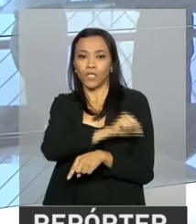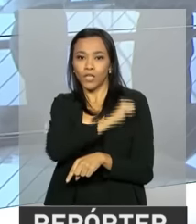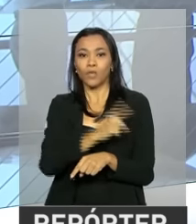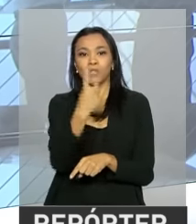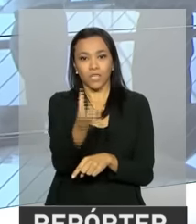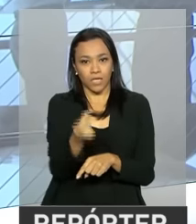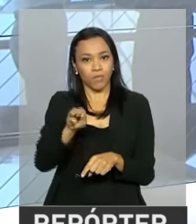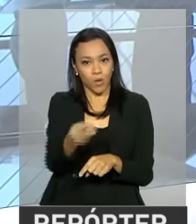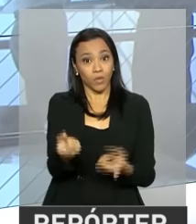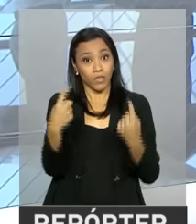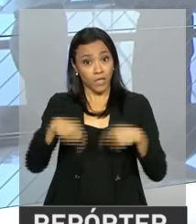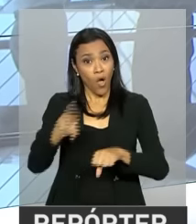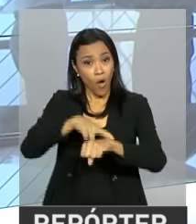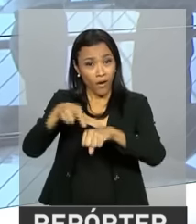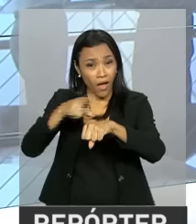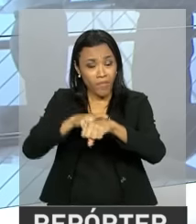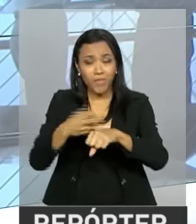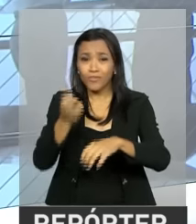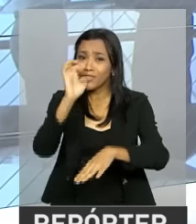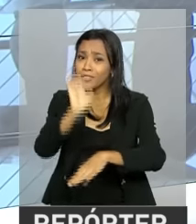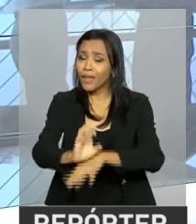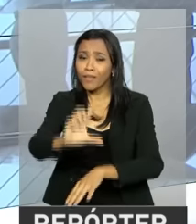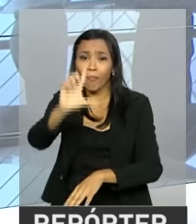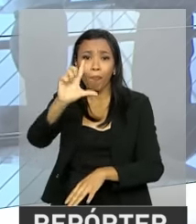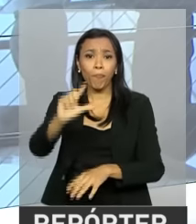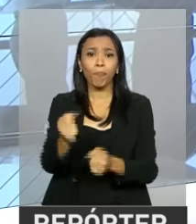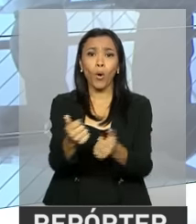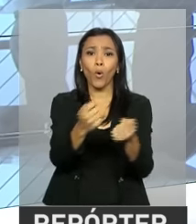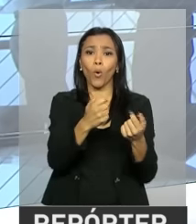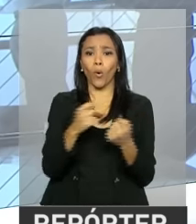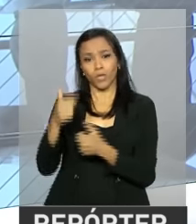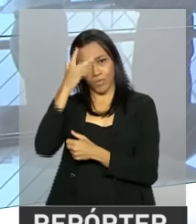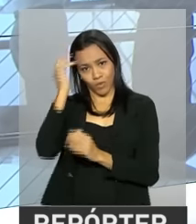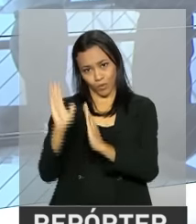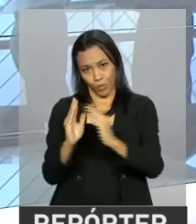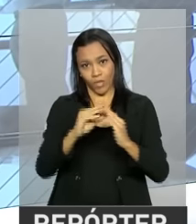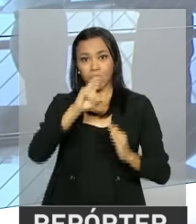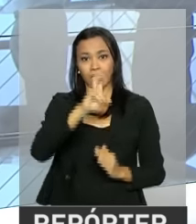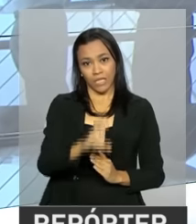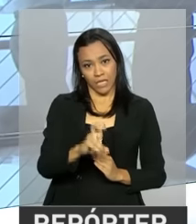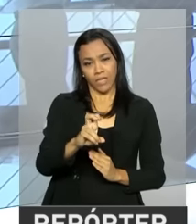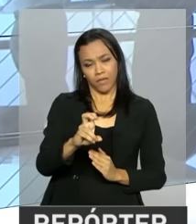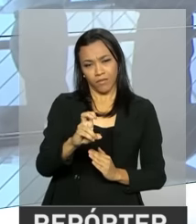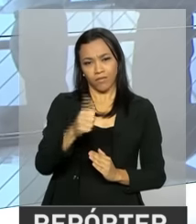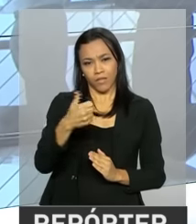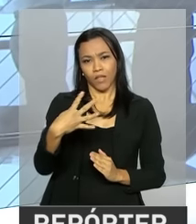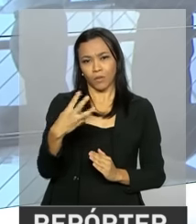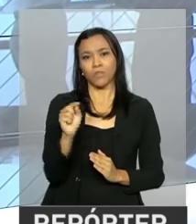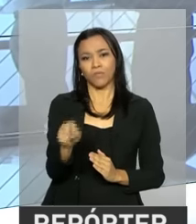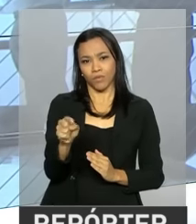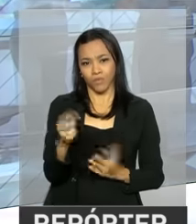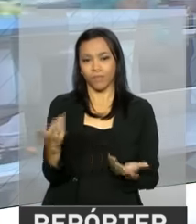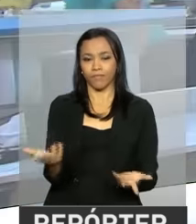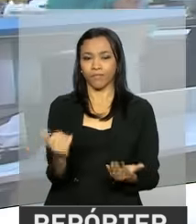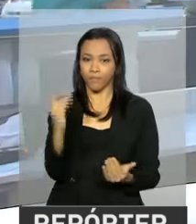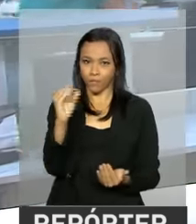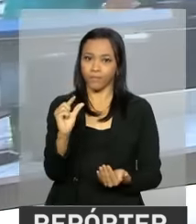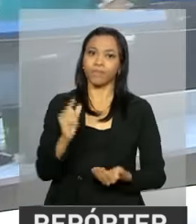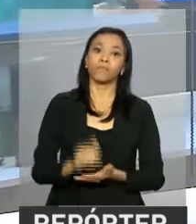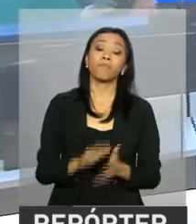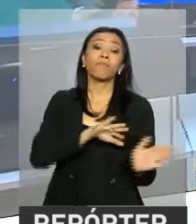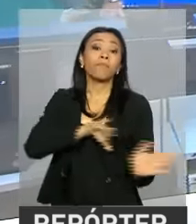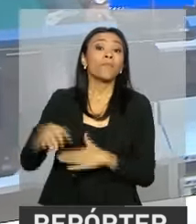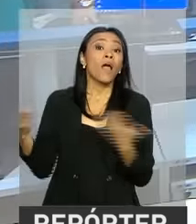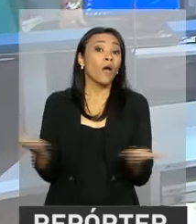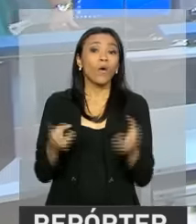milhões Roraima é o estado com menos habitantes 514 pouco mais de 514.000 habitantes e vamos